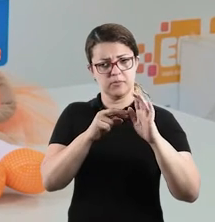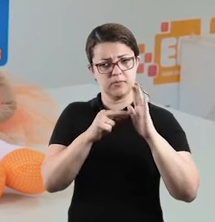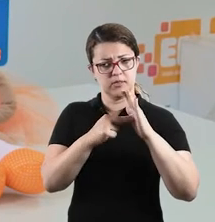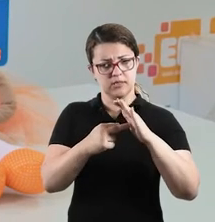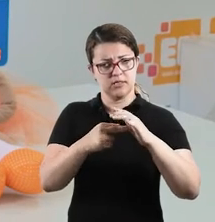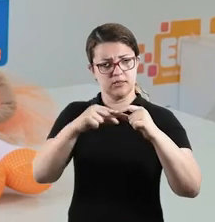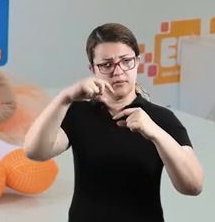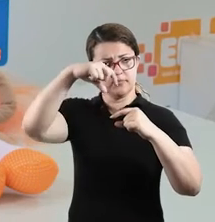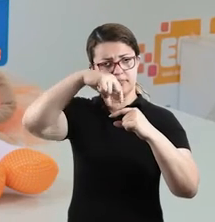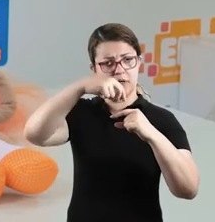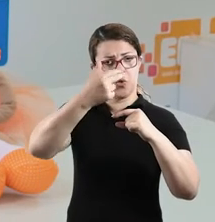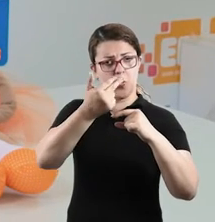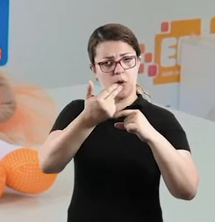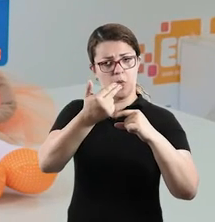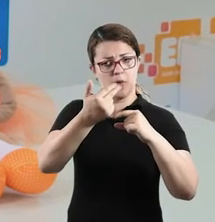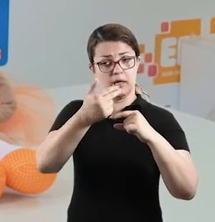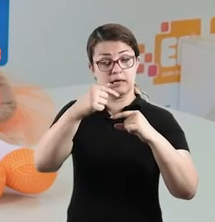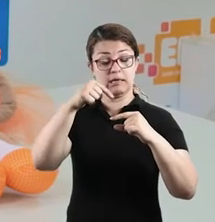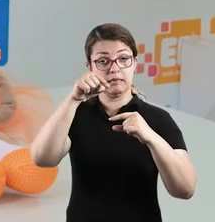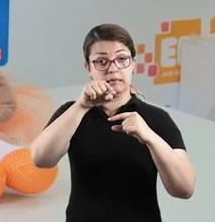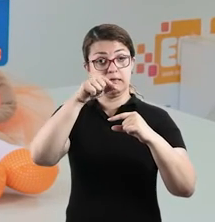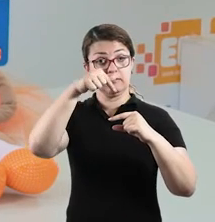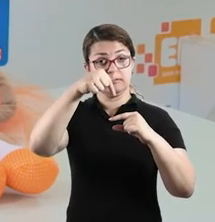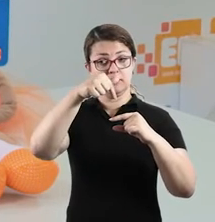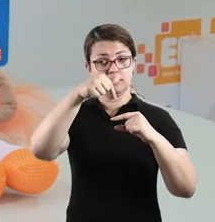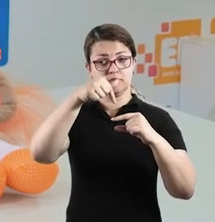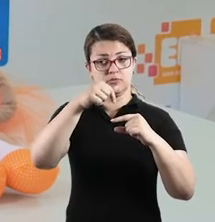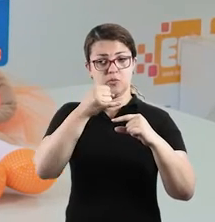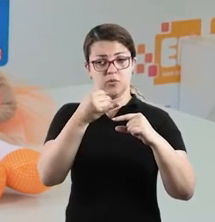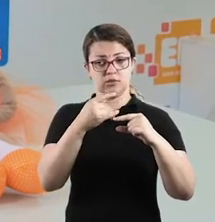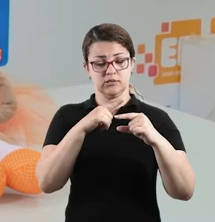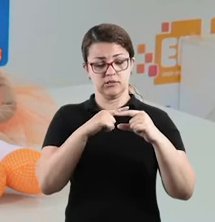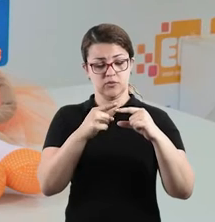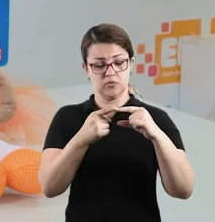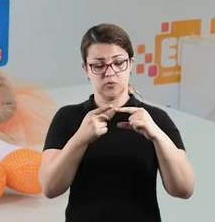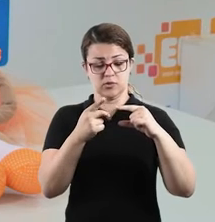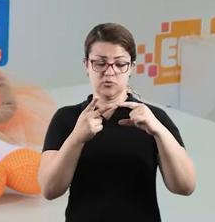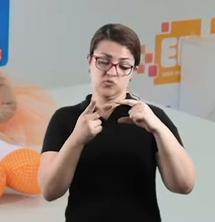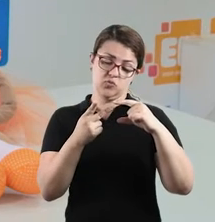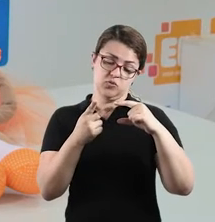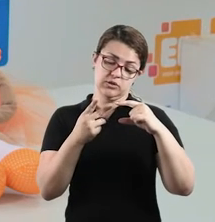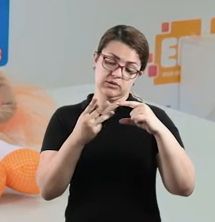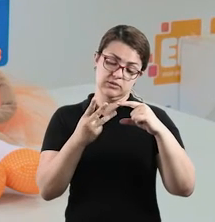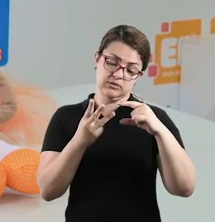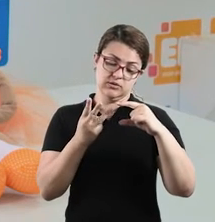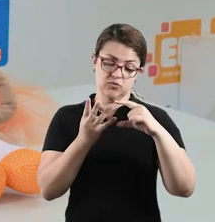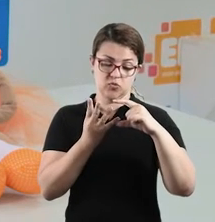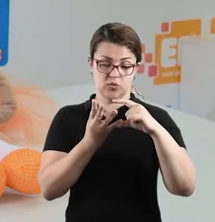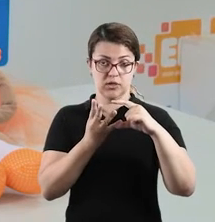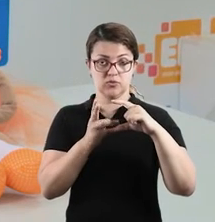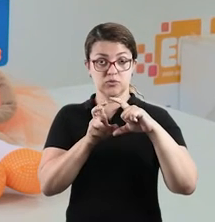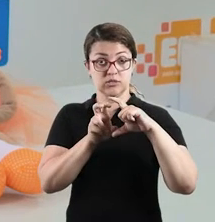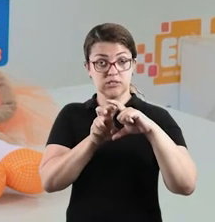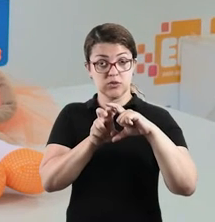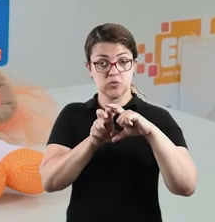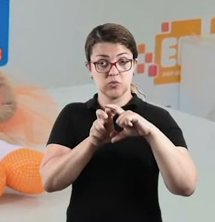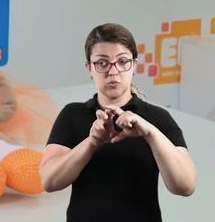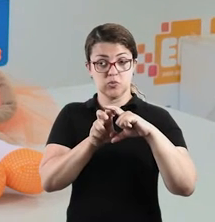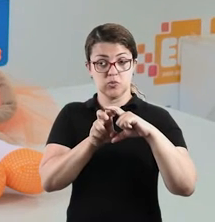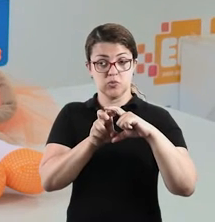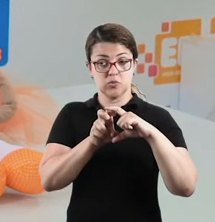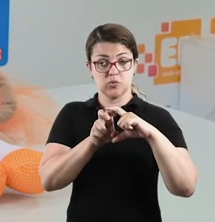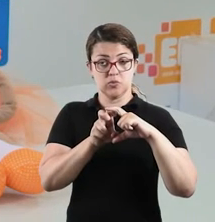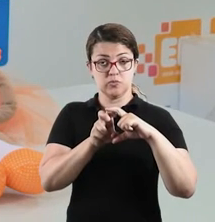numeral que está acima? Aqui é o número 7. Vamos contar quantas bolinhas tem? 1, 2, 3,